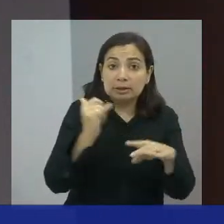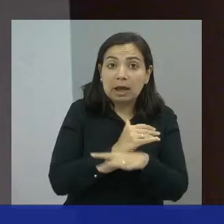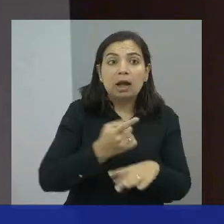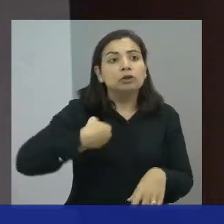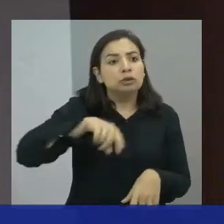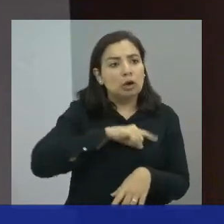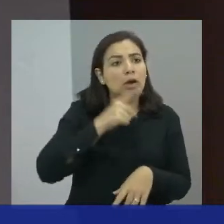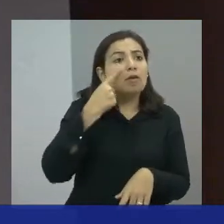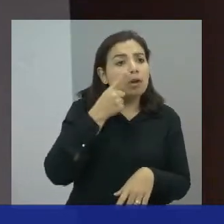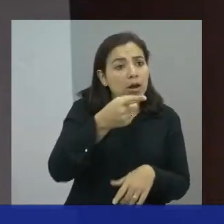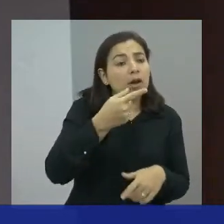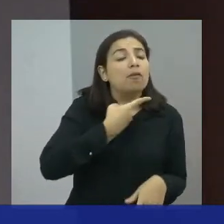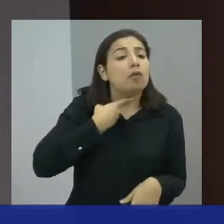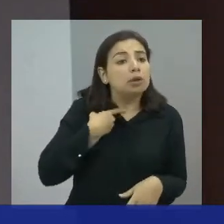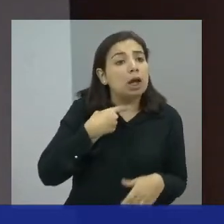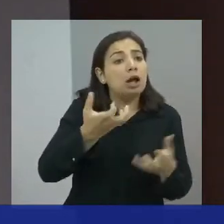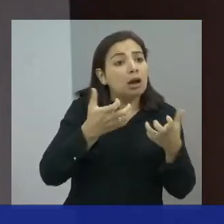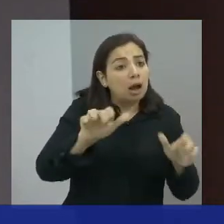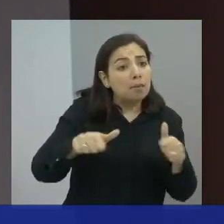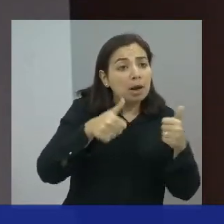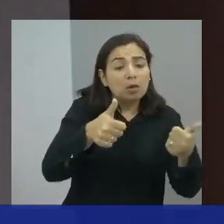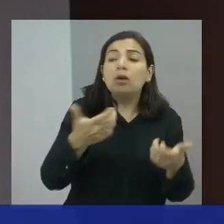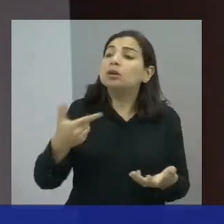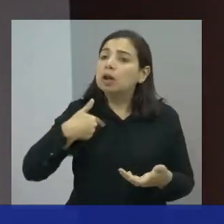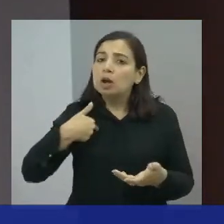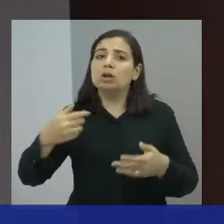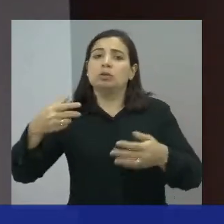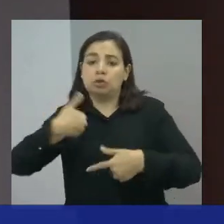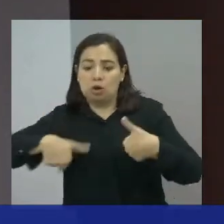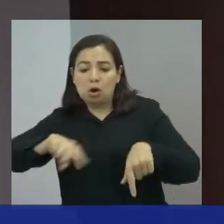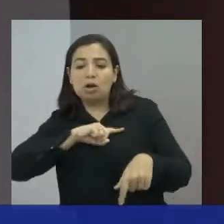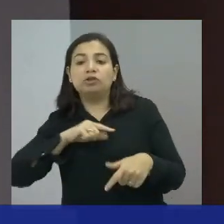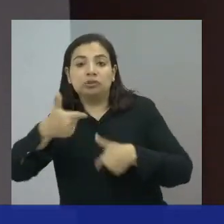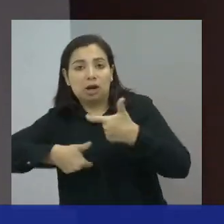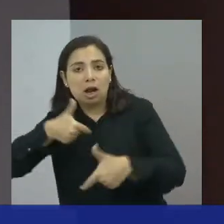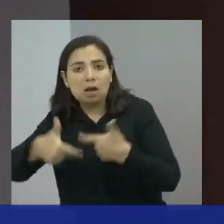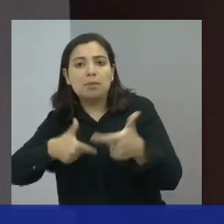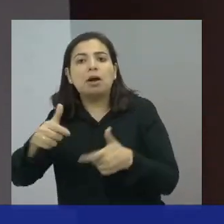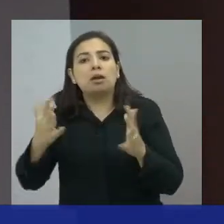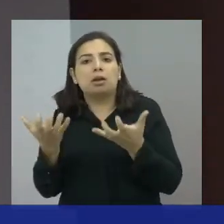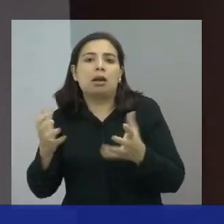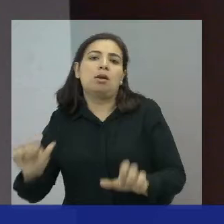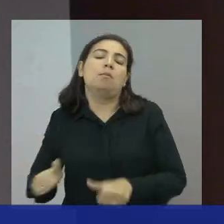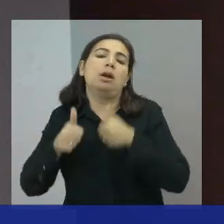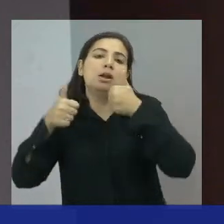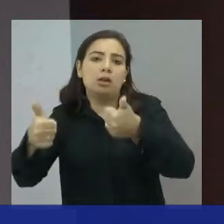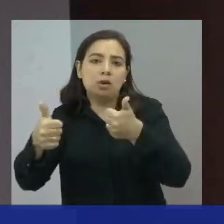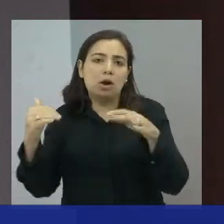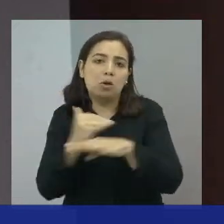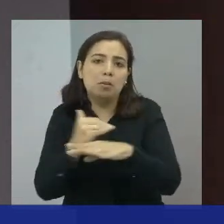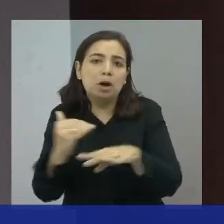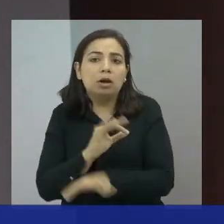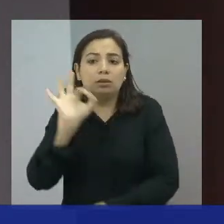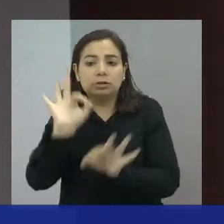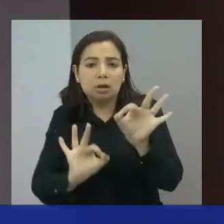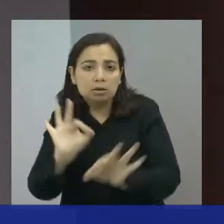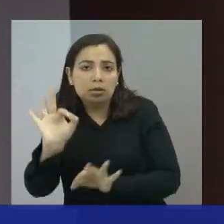da fiscalização, buscando melhorar a convivência urbana, executar o planejamento